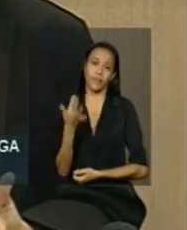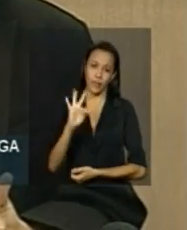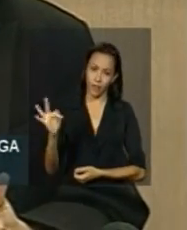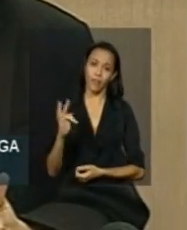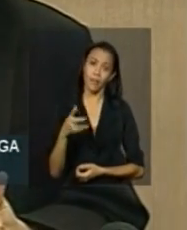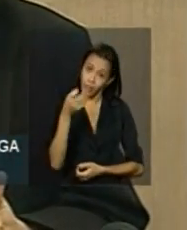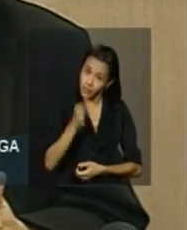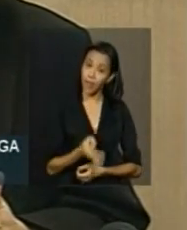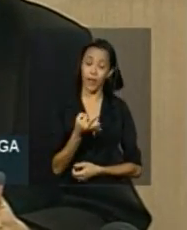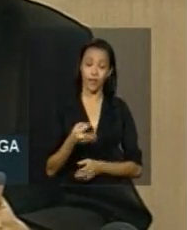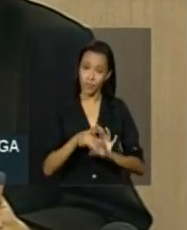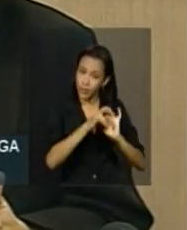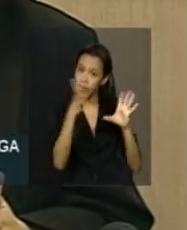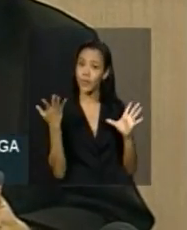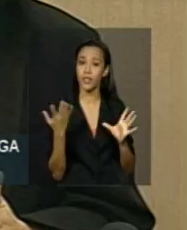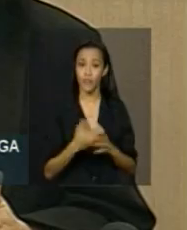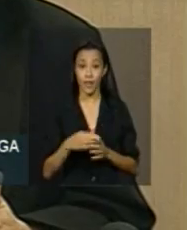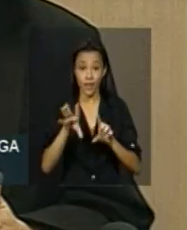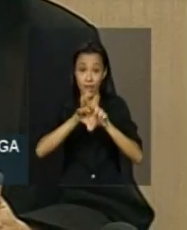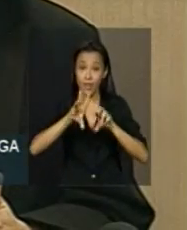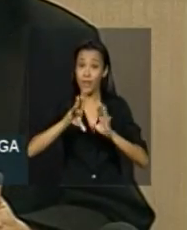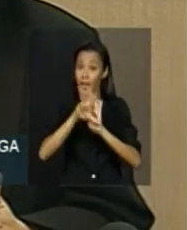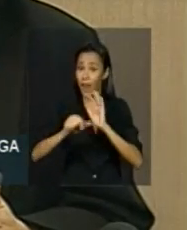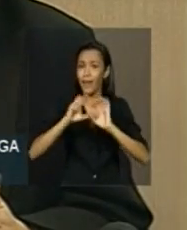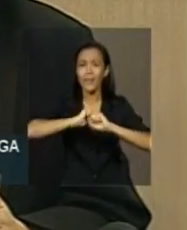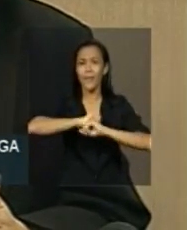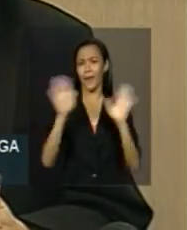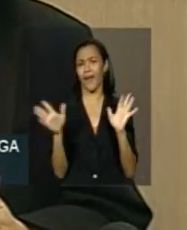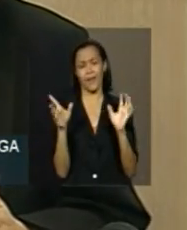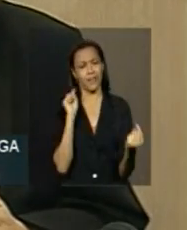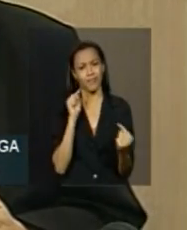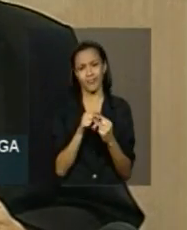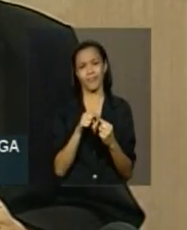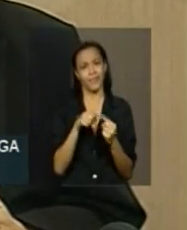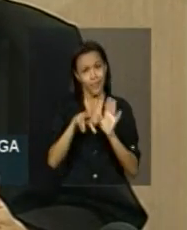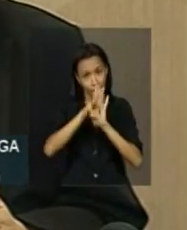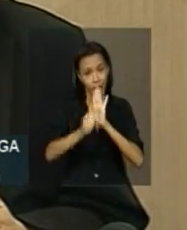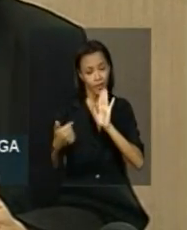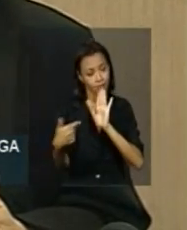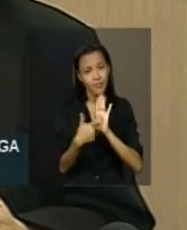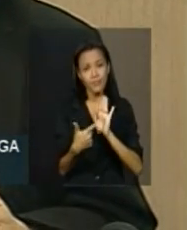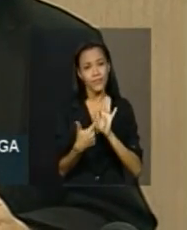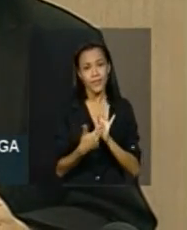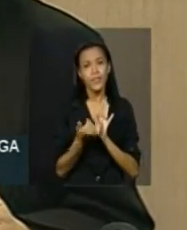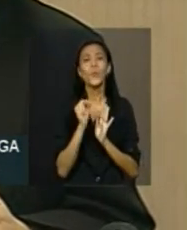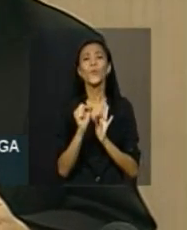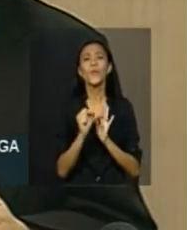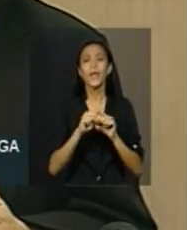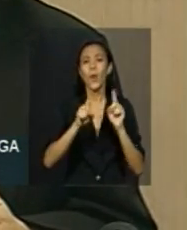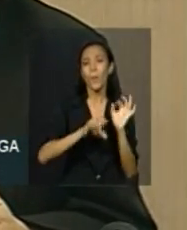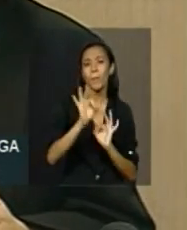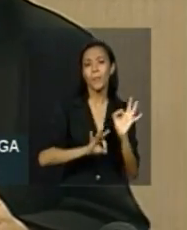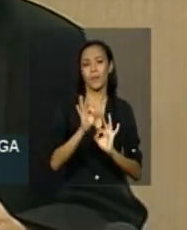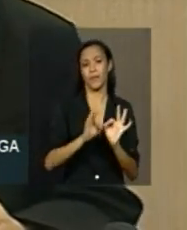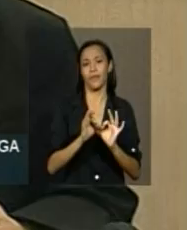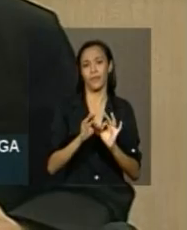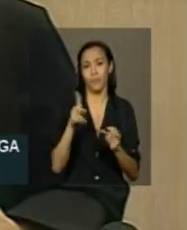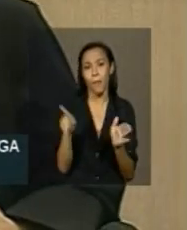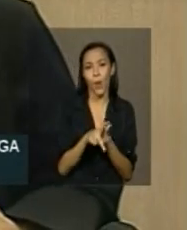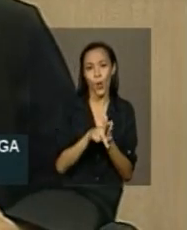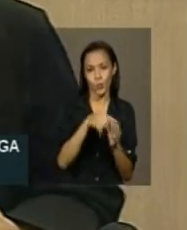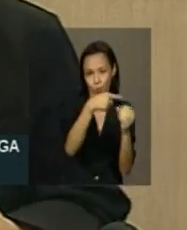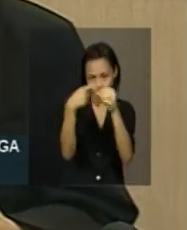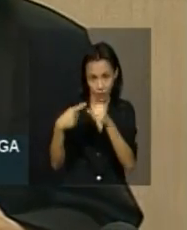façam e a lei foi tão objetiva que a lei estabeleceu na lei o que que é um plano Municipal O que é o